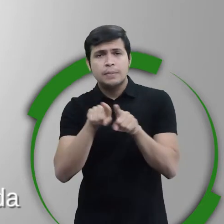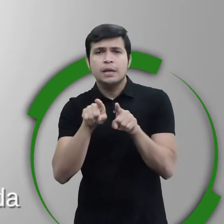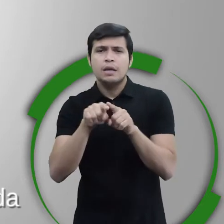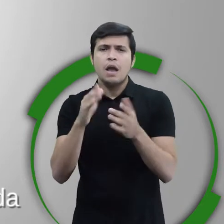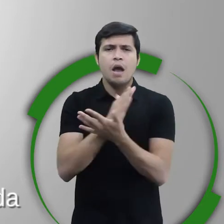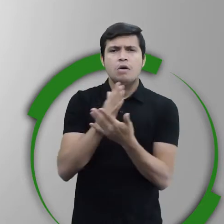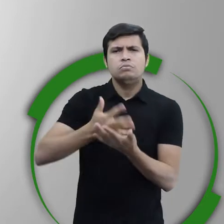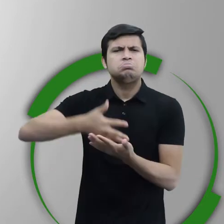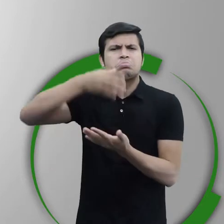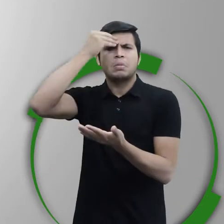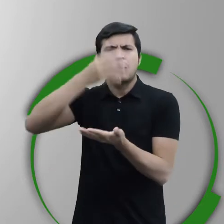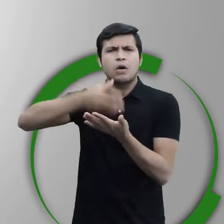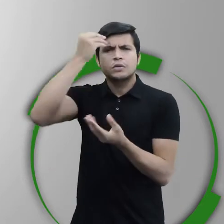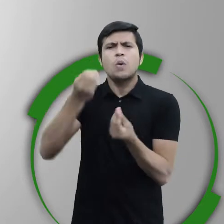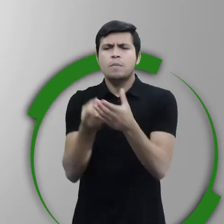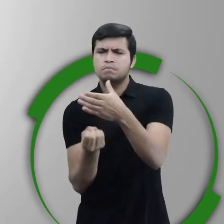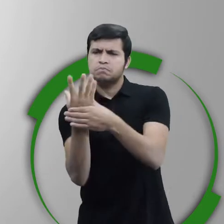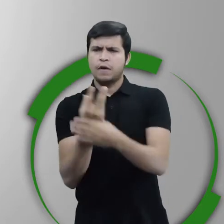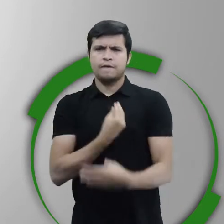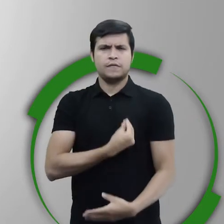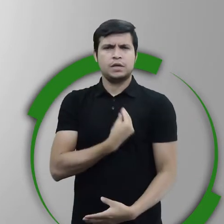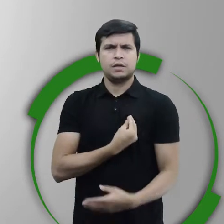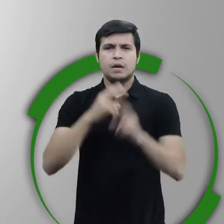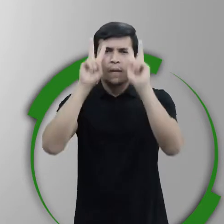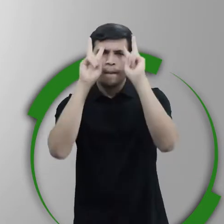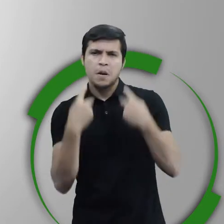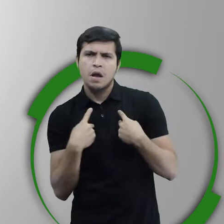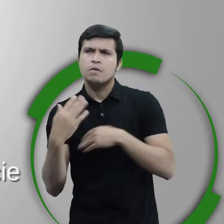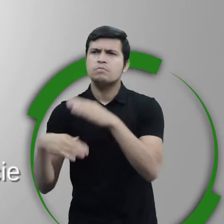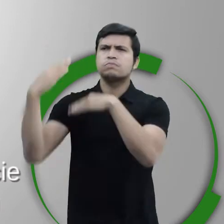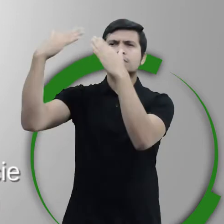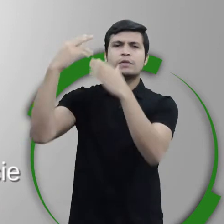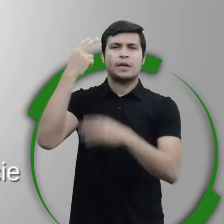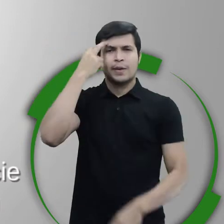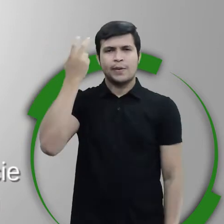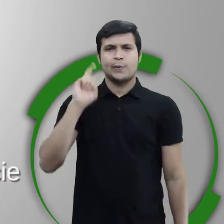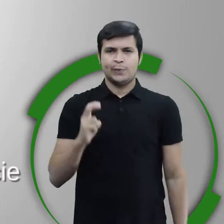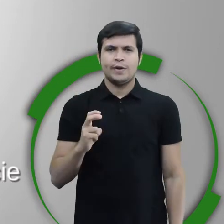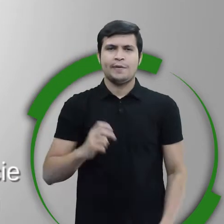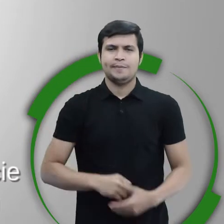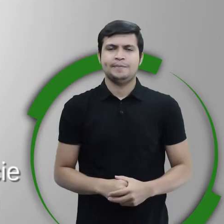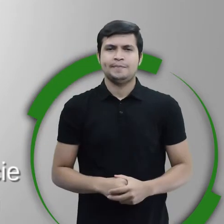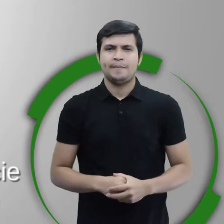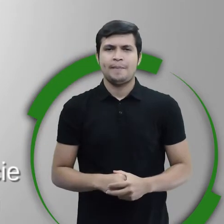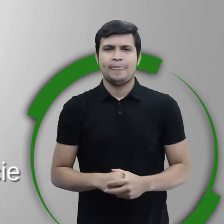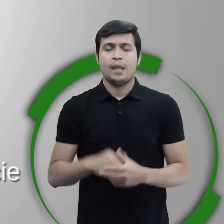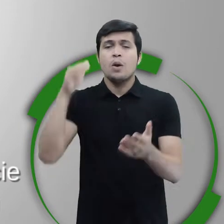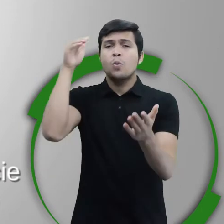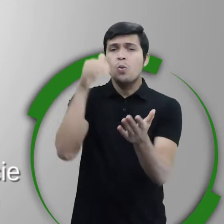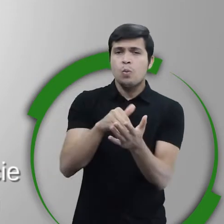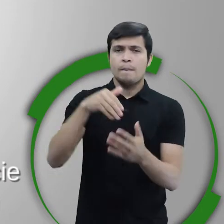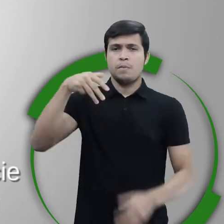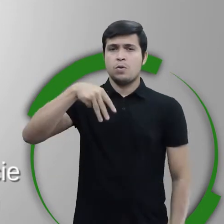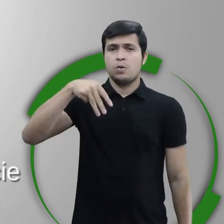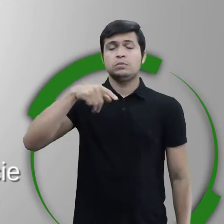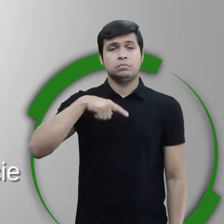da vida e a vida primitiva e a origem do ser humano e a evolução cultural. Bom, o nosso último módulo será uma espécie de